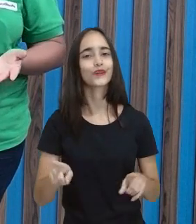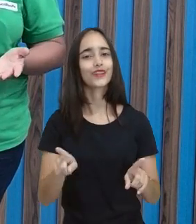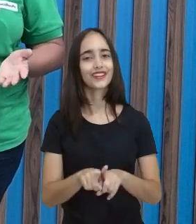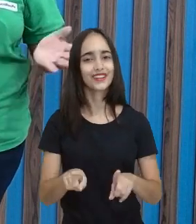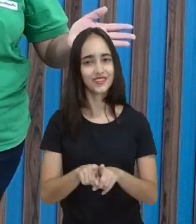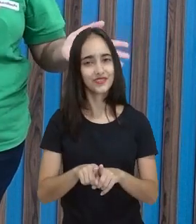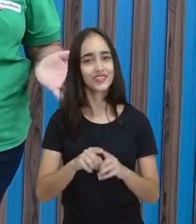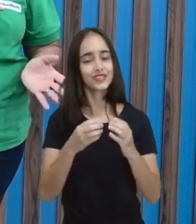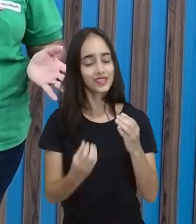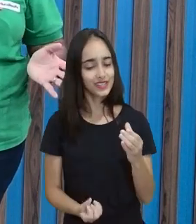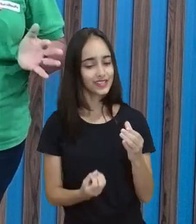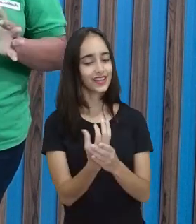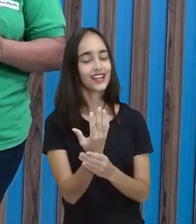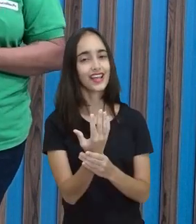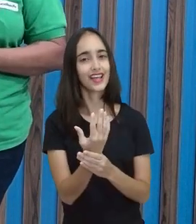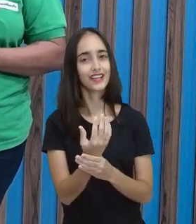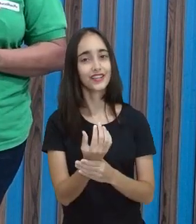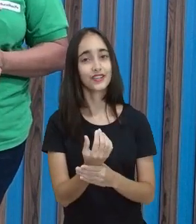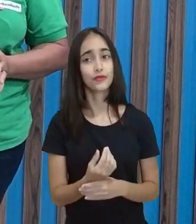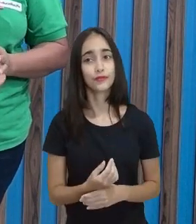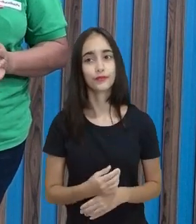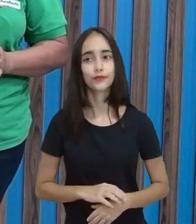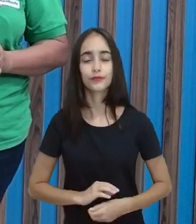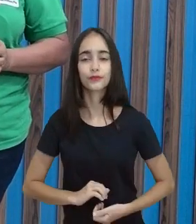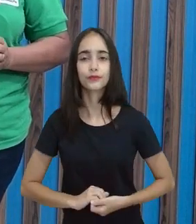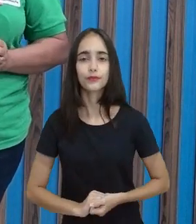é diferente de um ser humano, é claro.